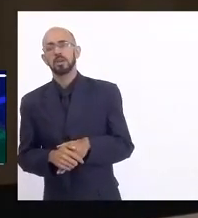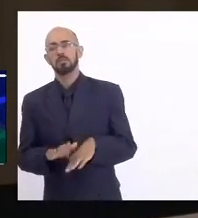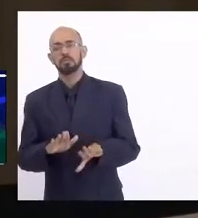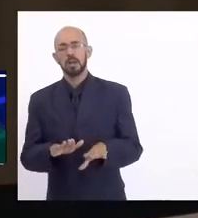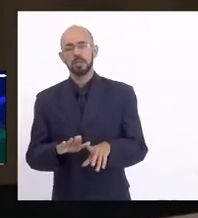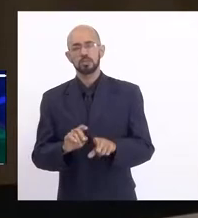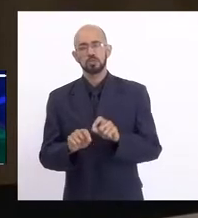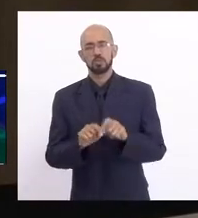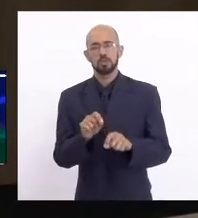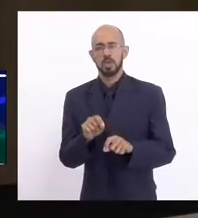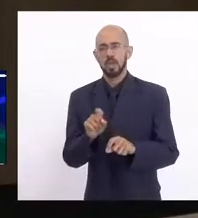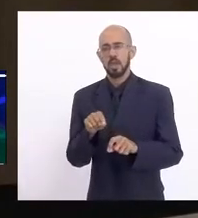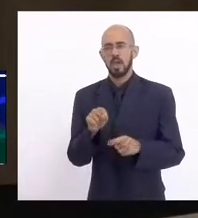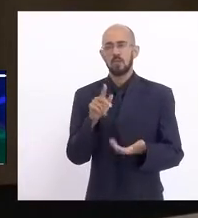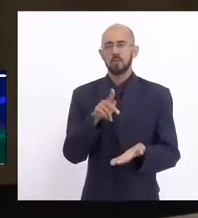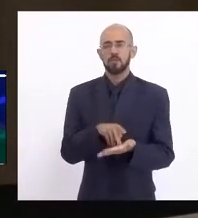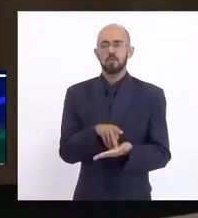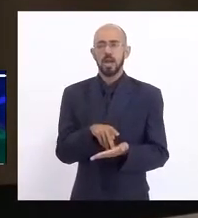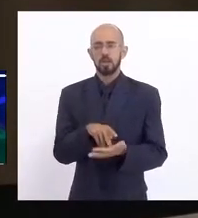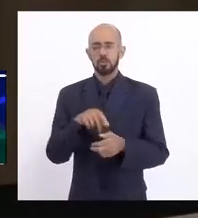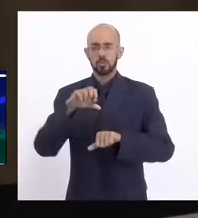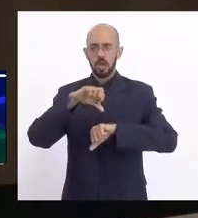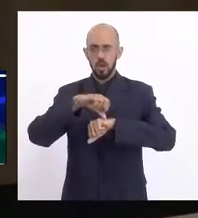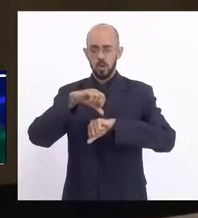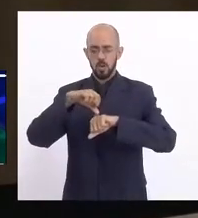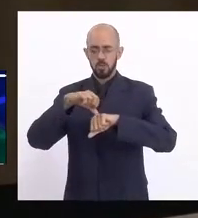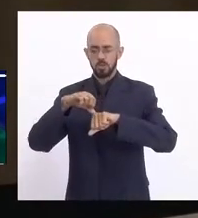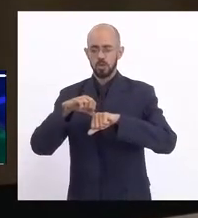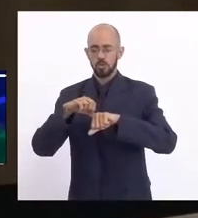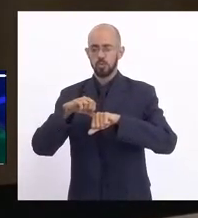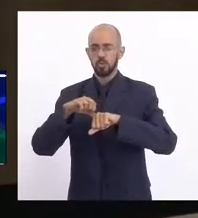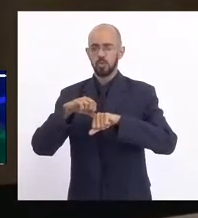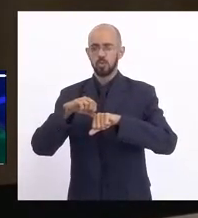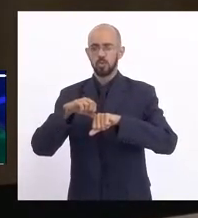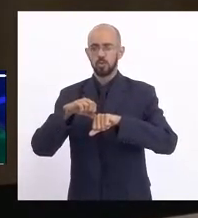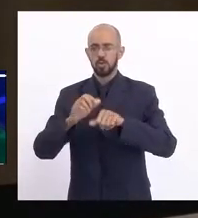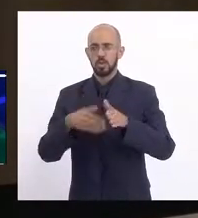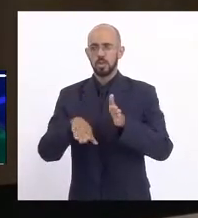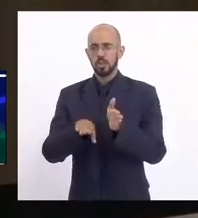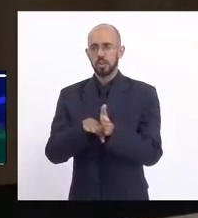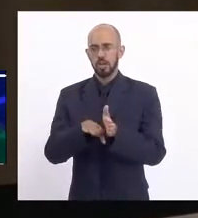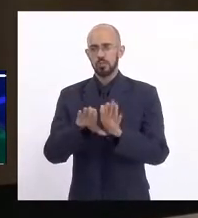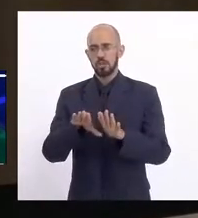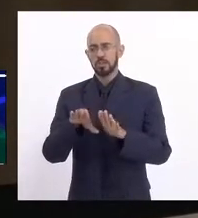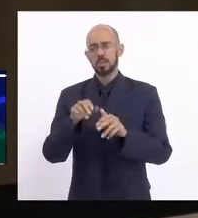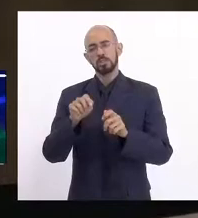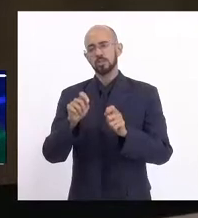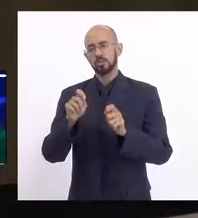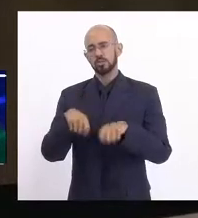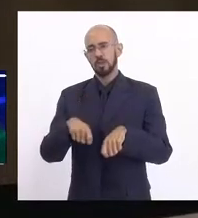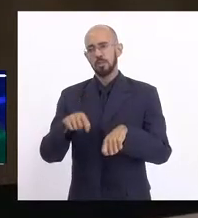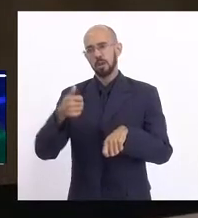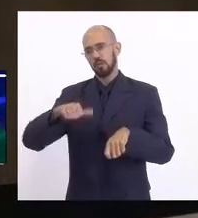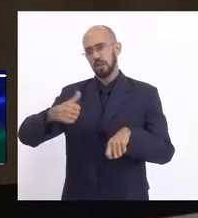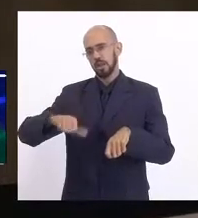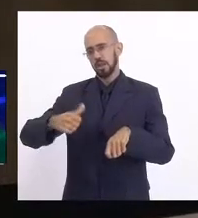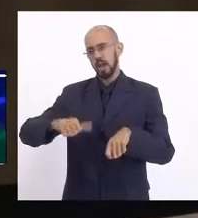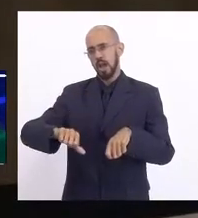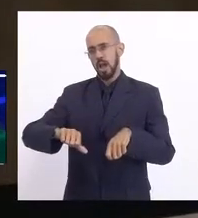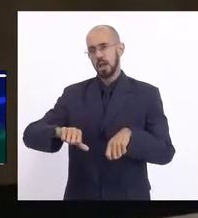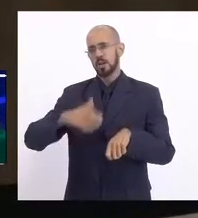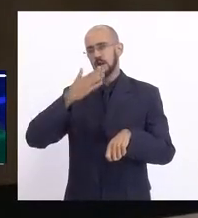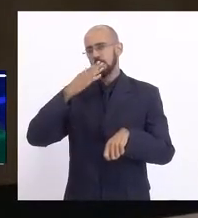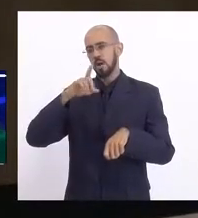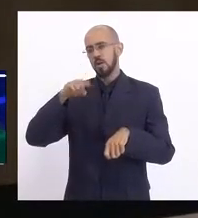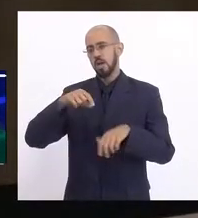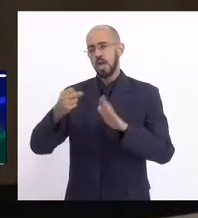Mas é fato que a Ômicron está chegando, mas nós não podemos avaliar o impacto